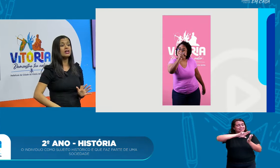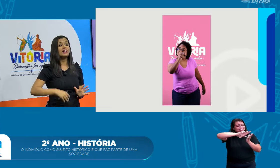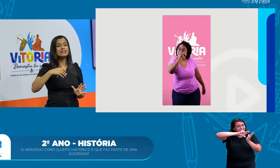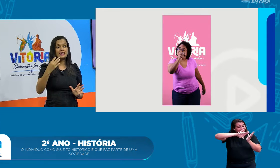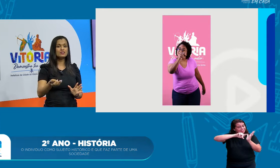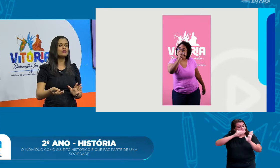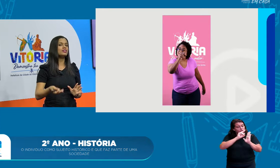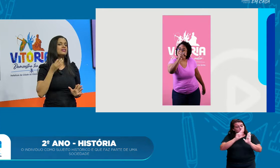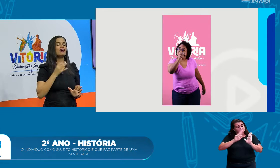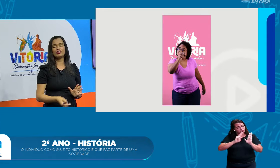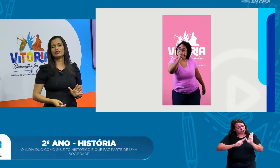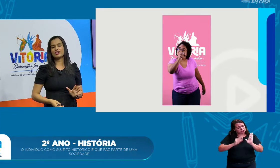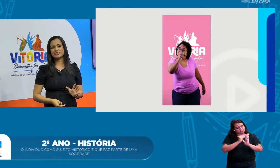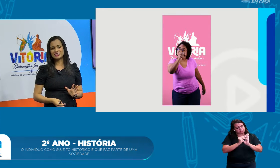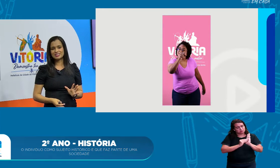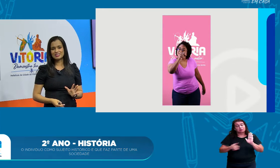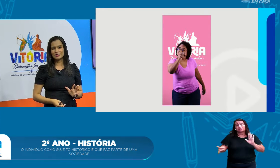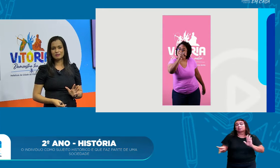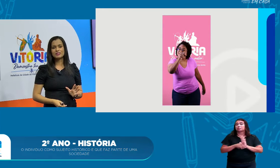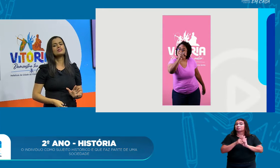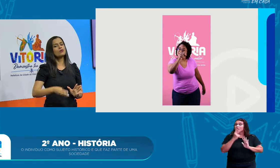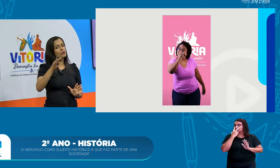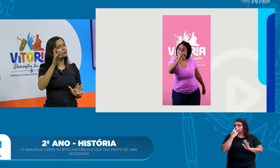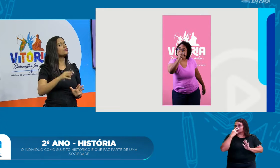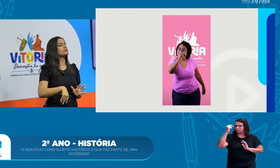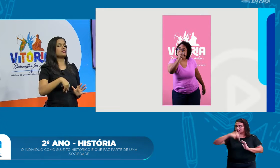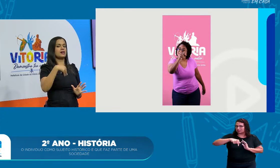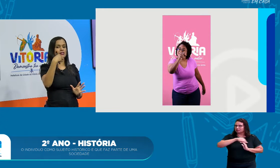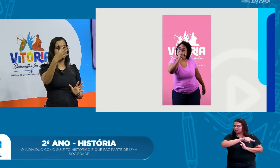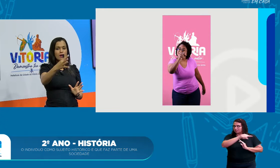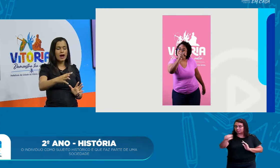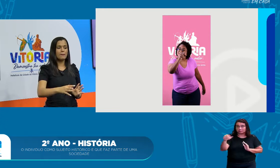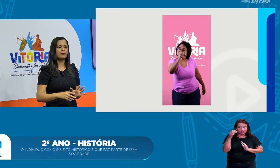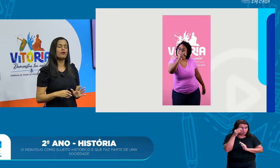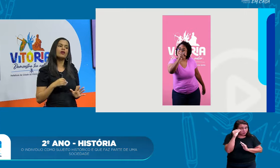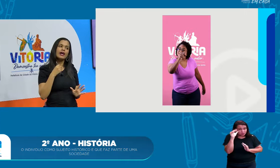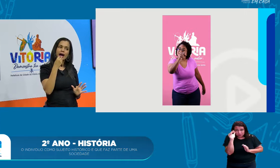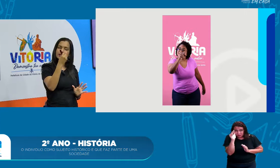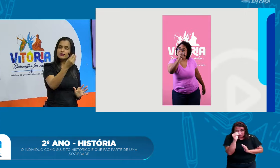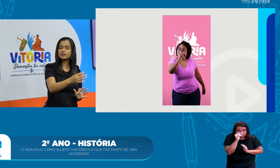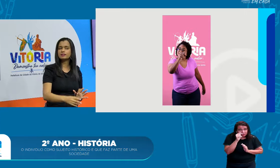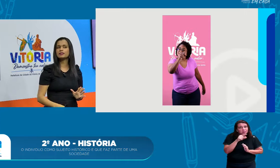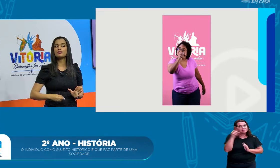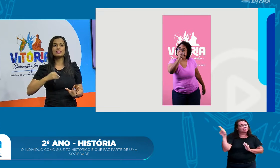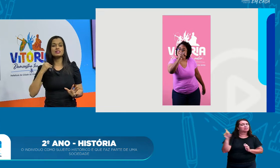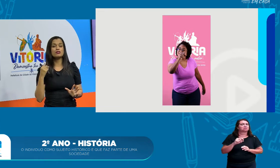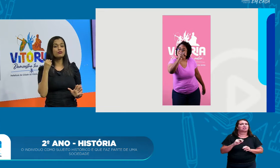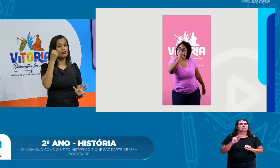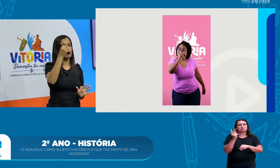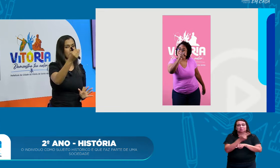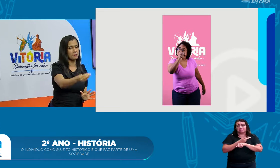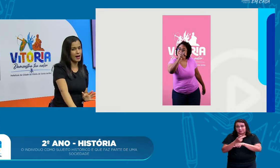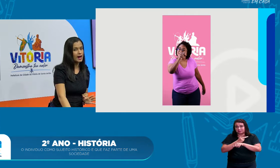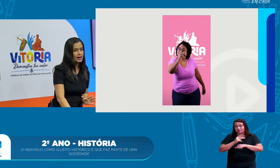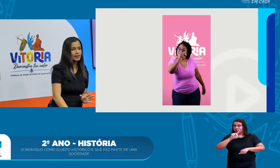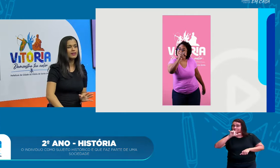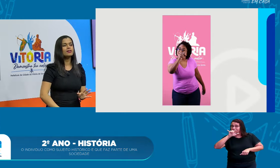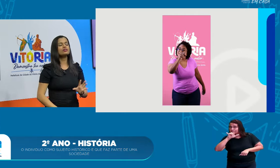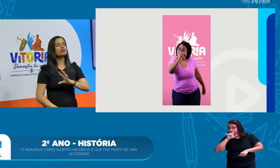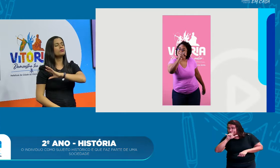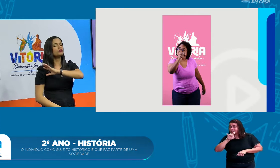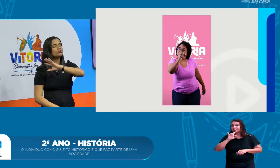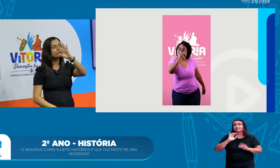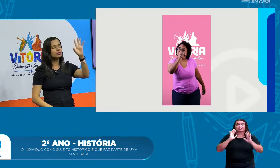femininos dentro da Vitória de Santo Antão. Então, convido vocês aí, ó, a olharem direitinho, a se